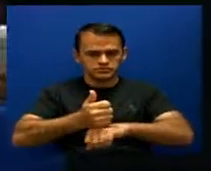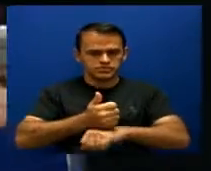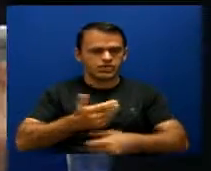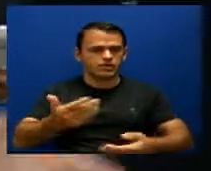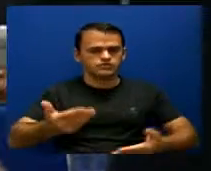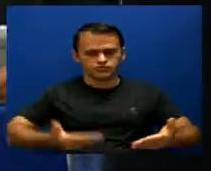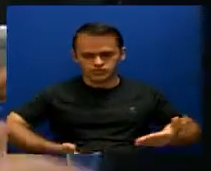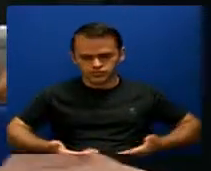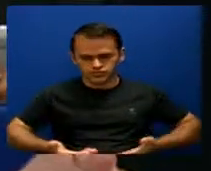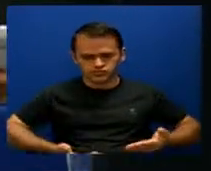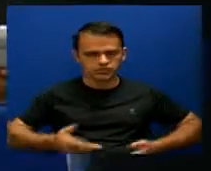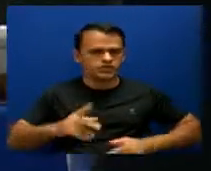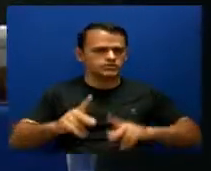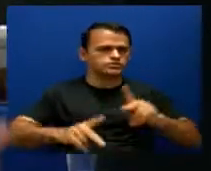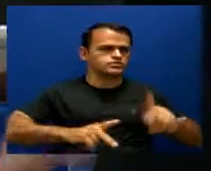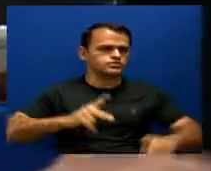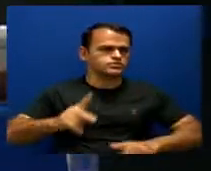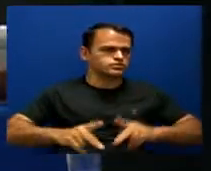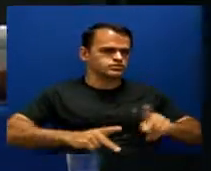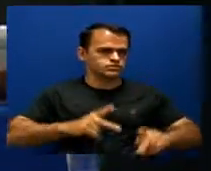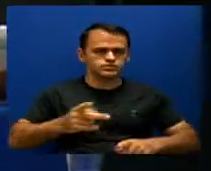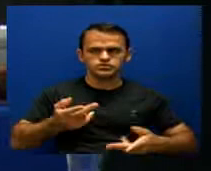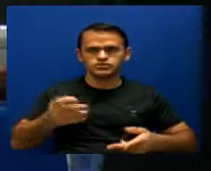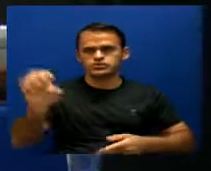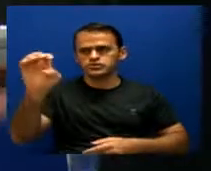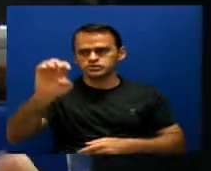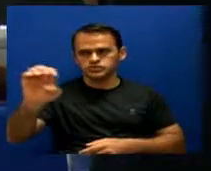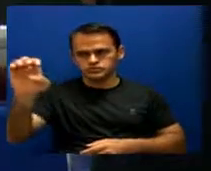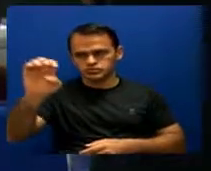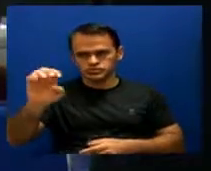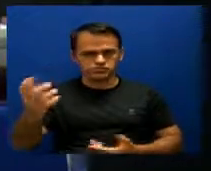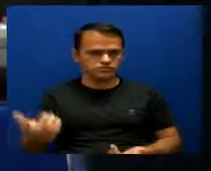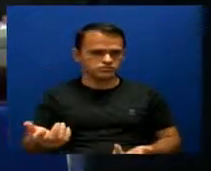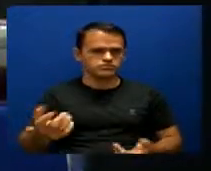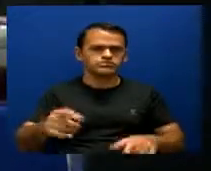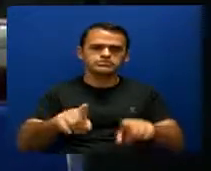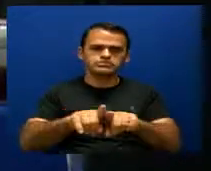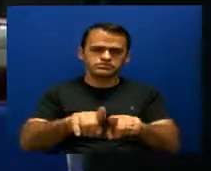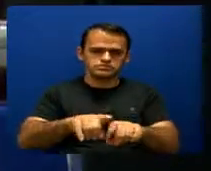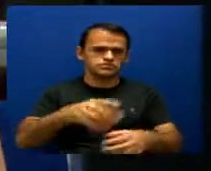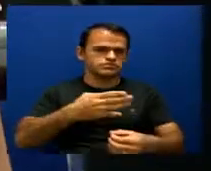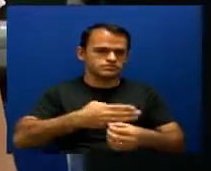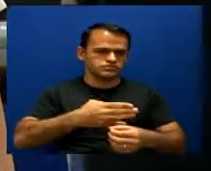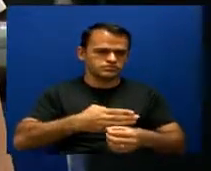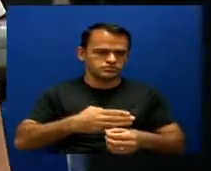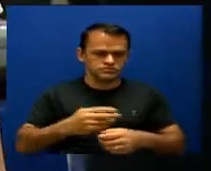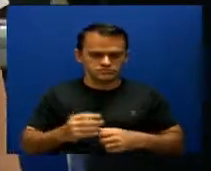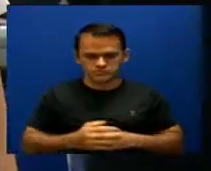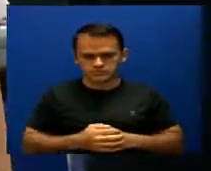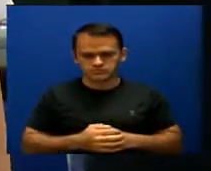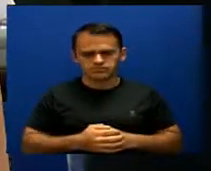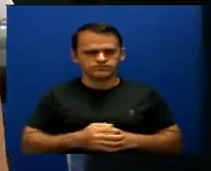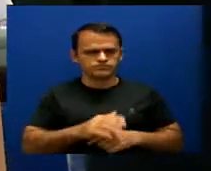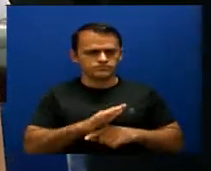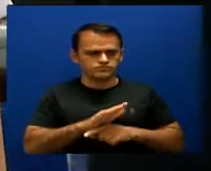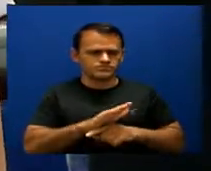né, dos servidores públicos estaduais, né, como defendo municipais, mas valorização e